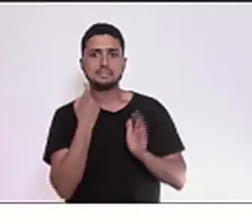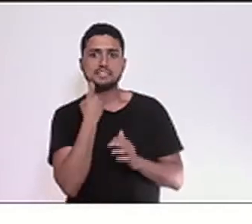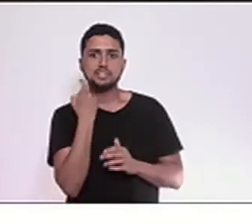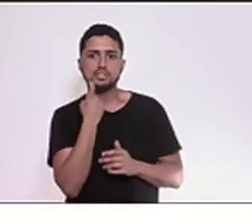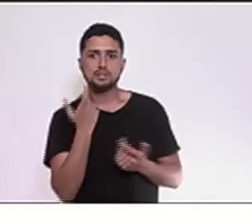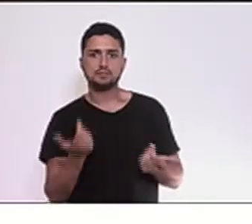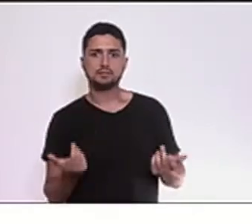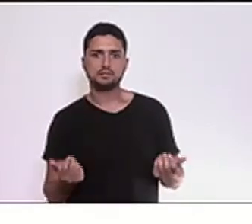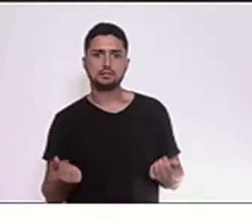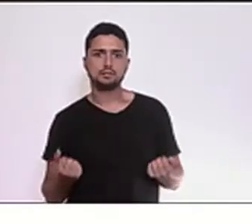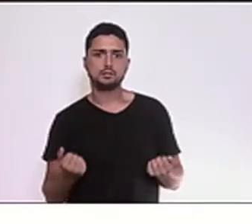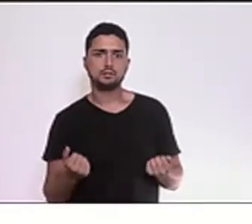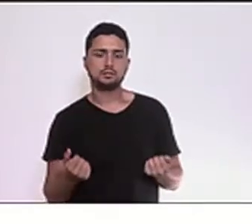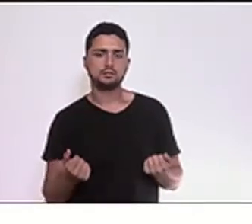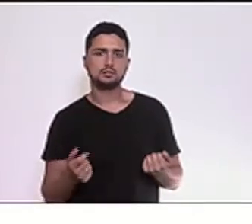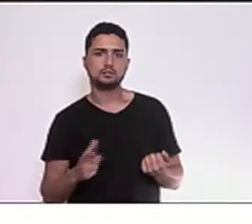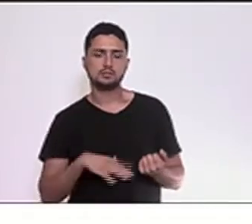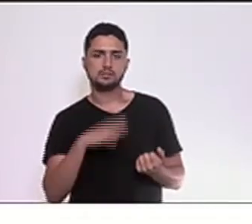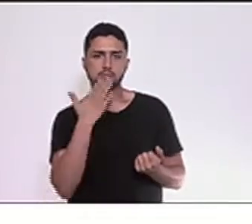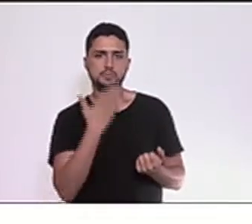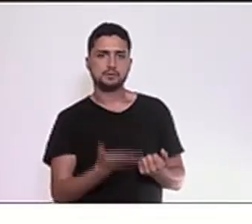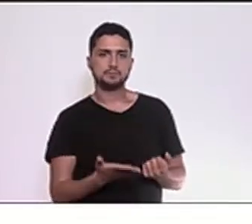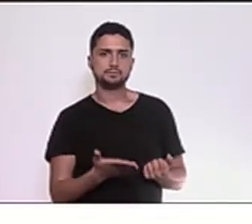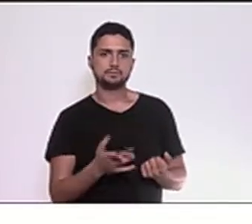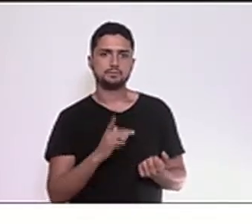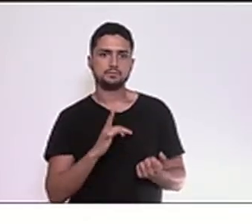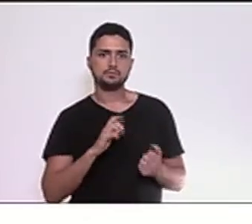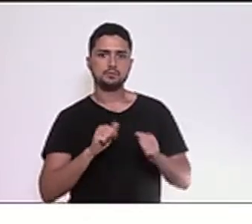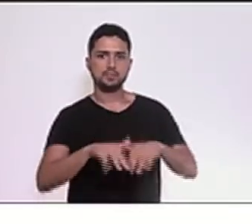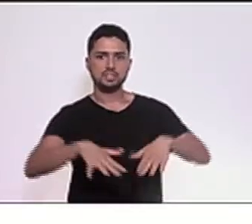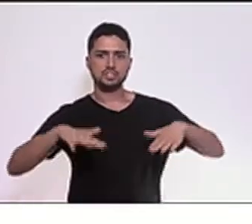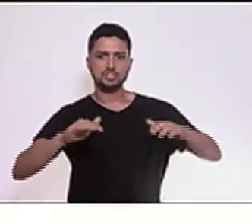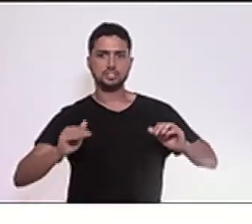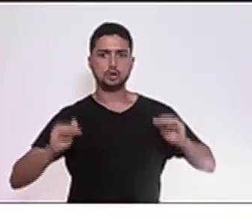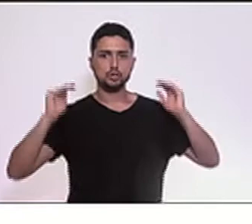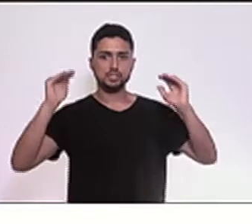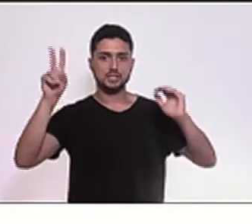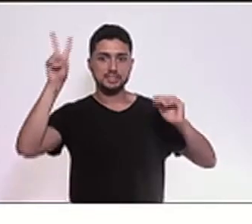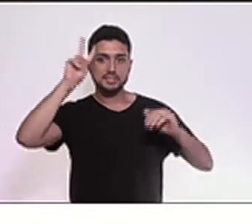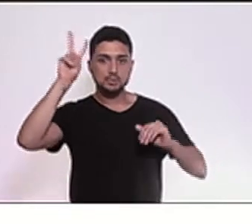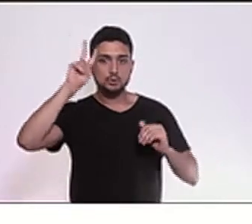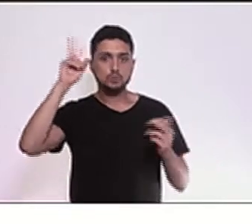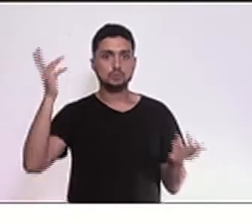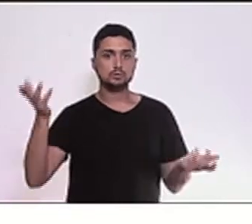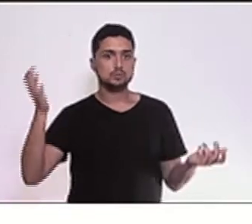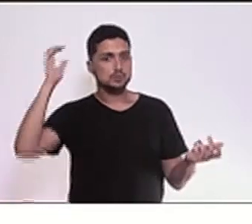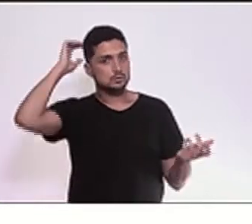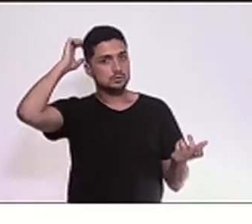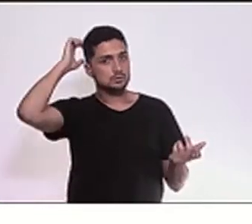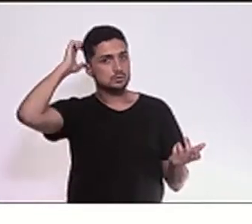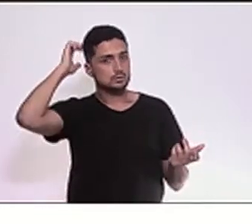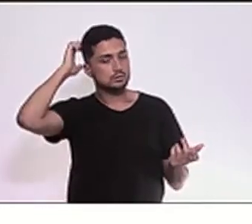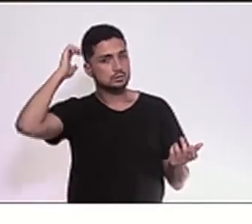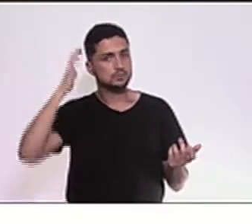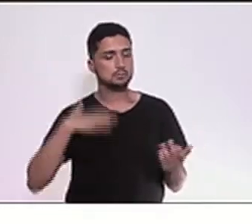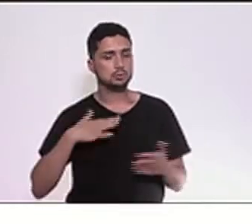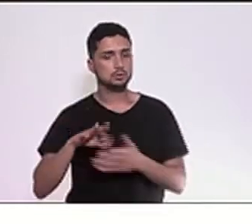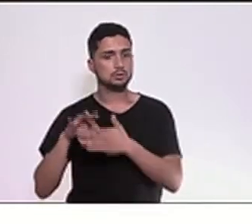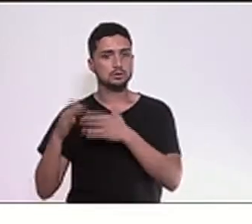sexta-feira e é convocado uma extraordinária para segunda, meu líder Serginho.